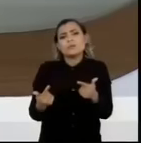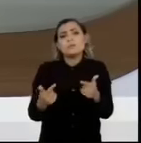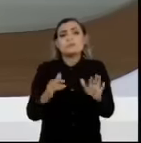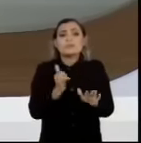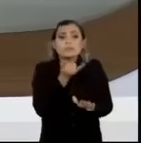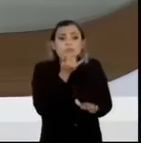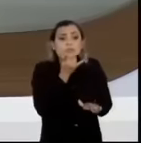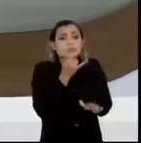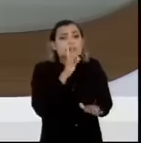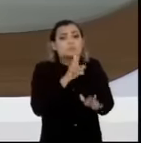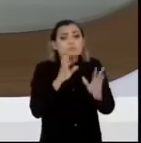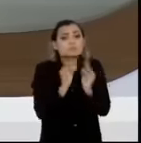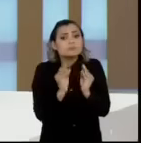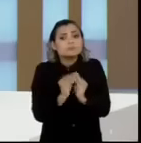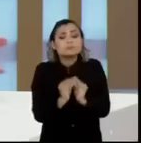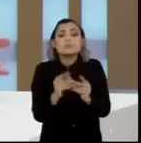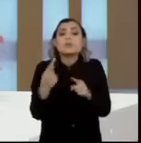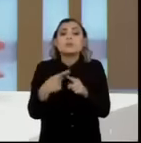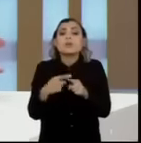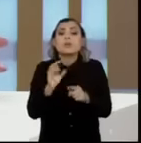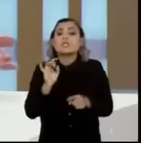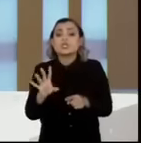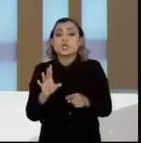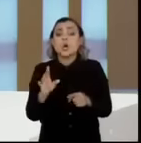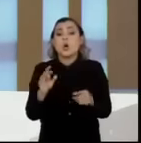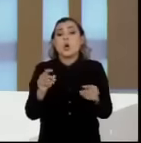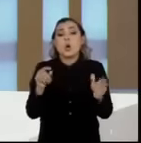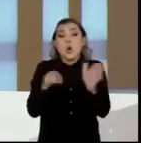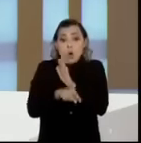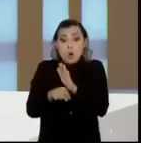de maneira bem sintética. Desculpa. E por que não só, em vez de comprar essas